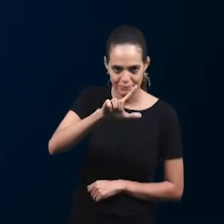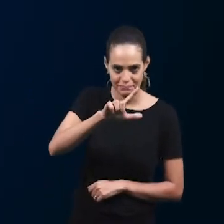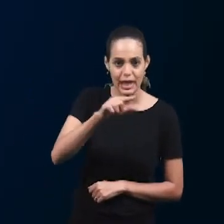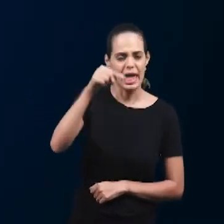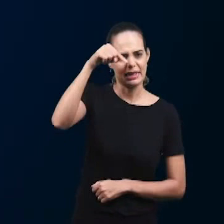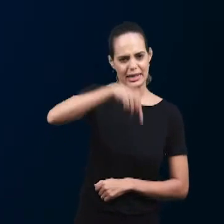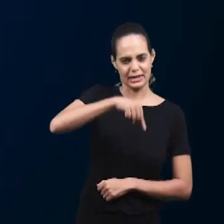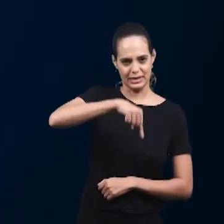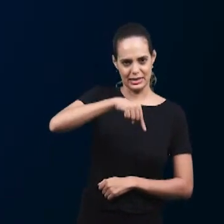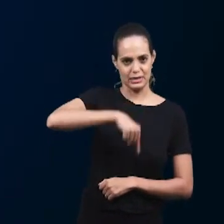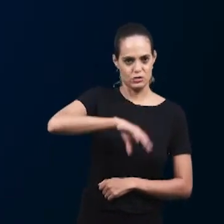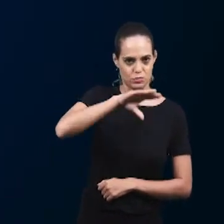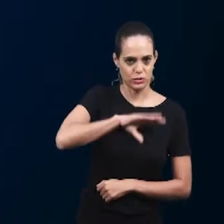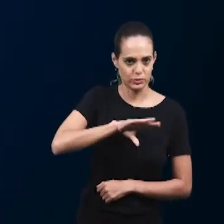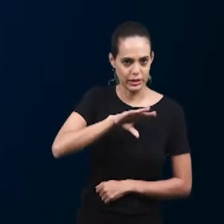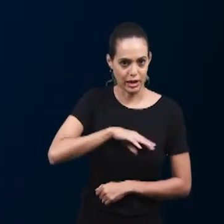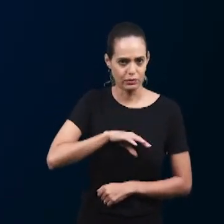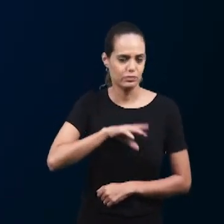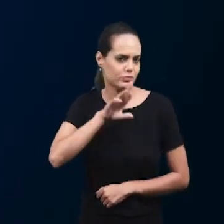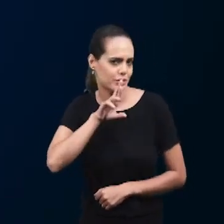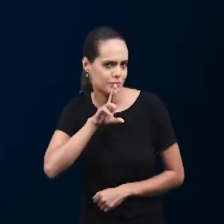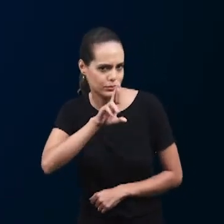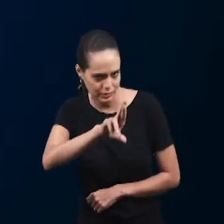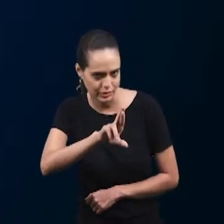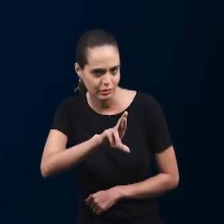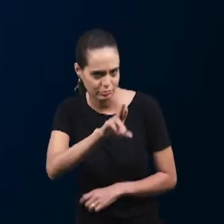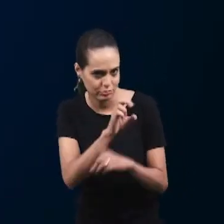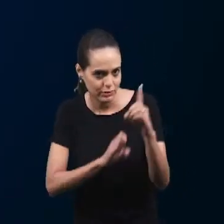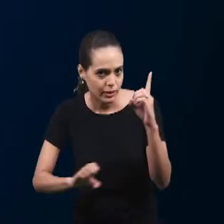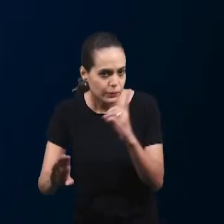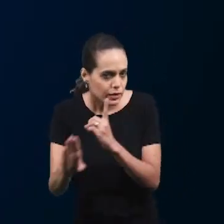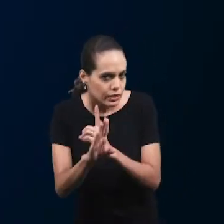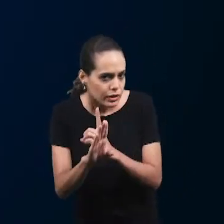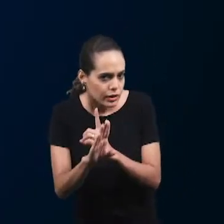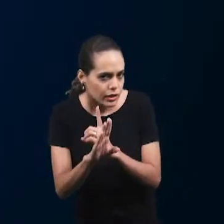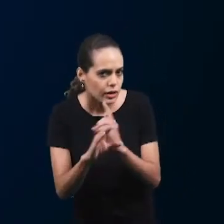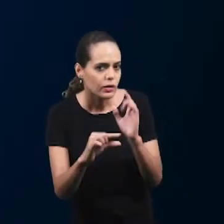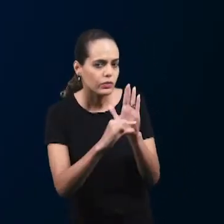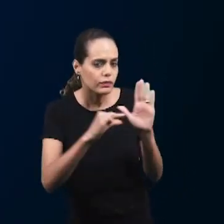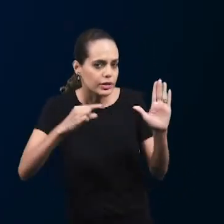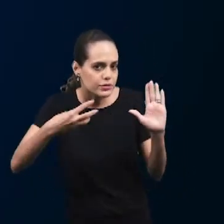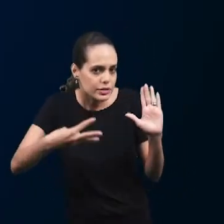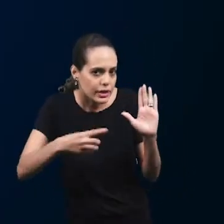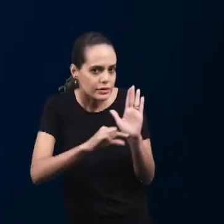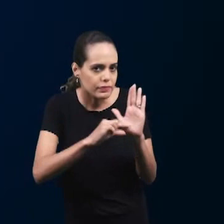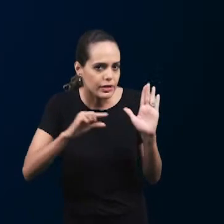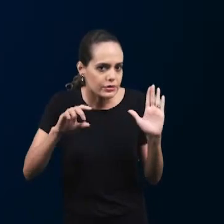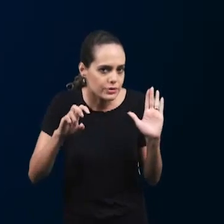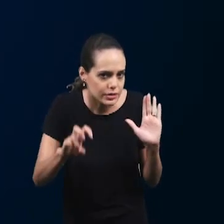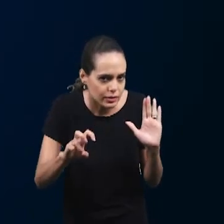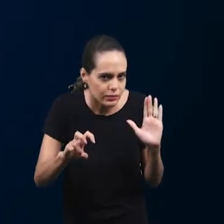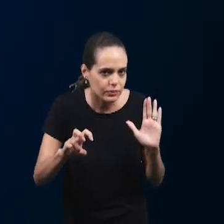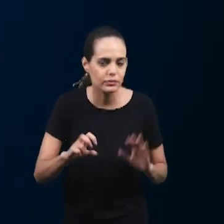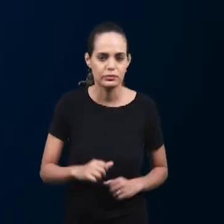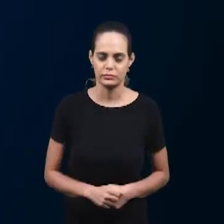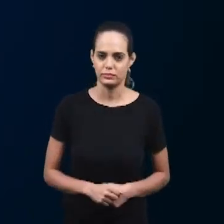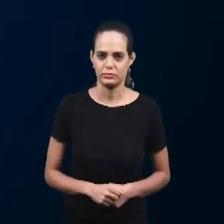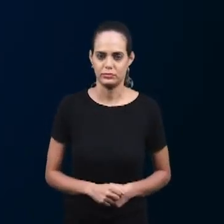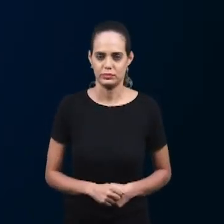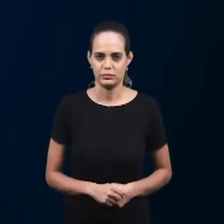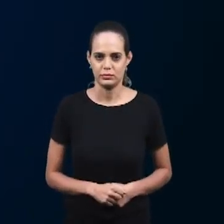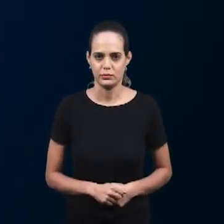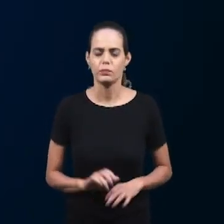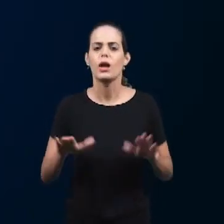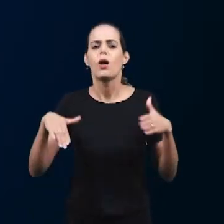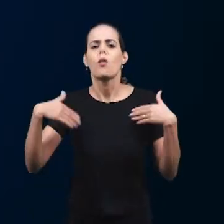Portugal, e agora eu vou responder algumas perguntas da Escolinha Bíblica Dominical do último domingo. Nos versos 3 ao 5 e